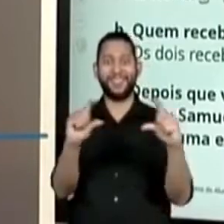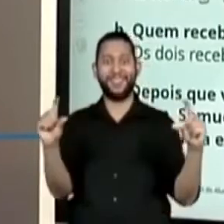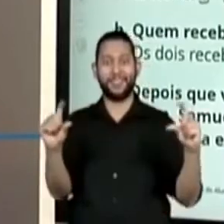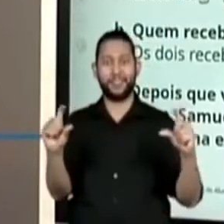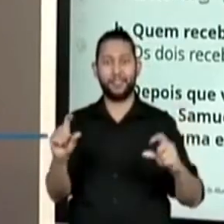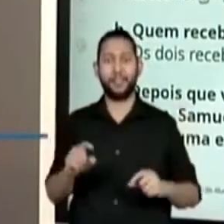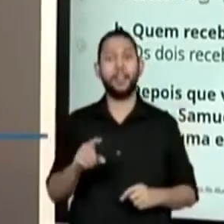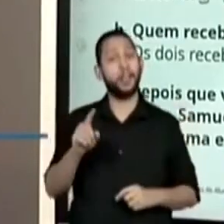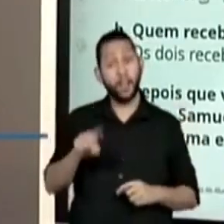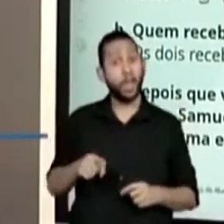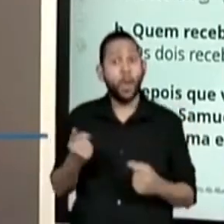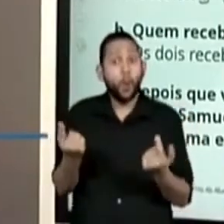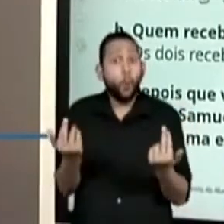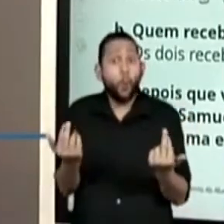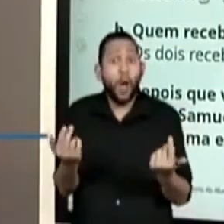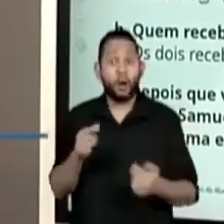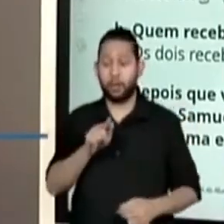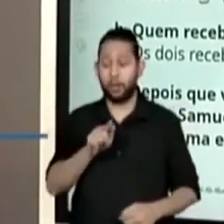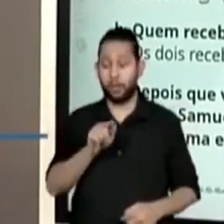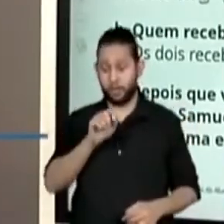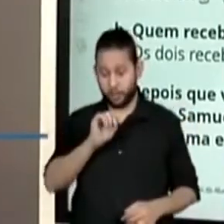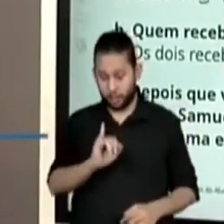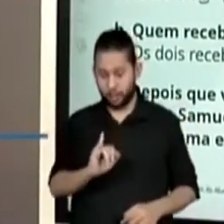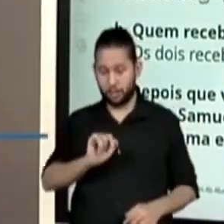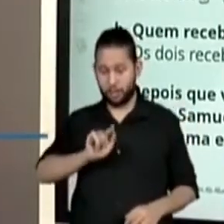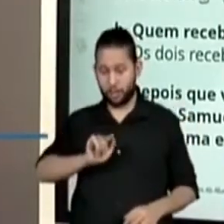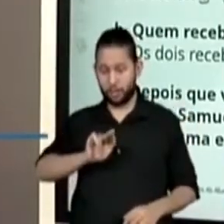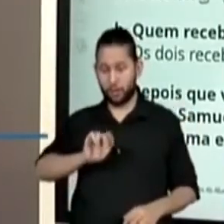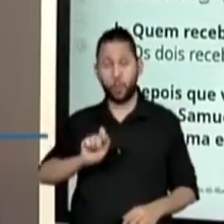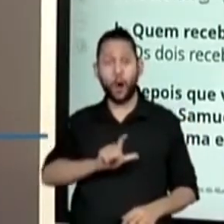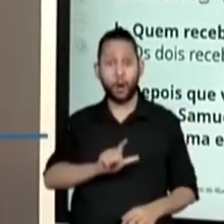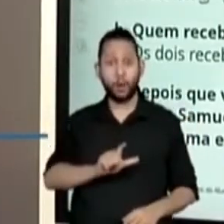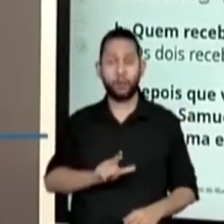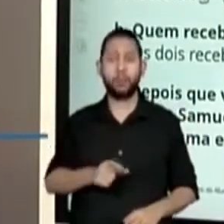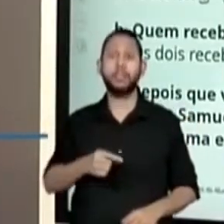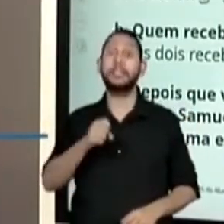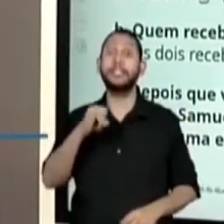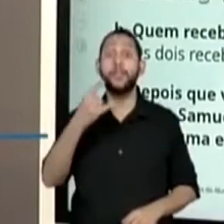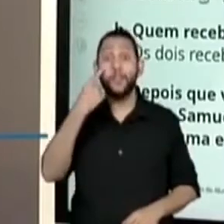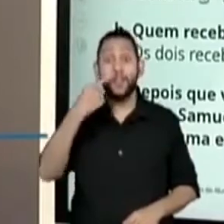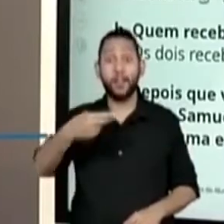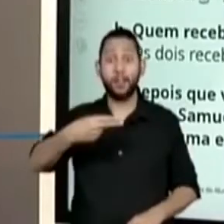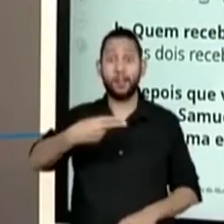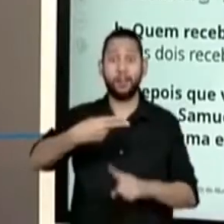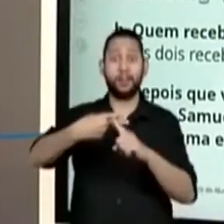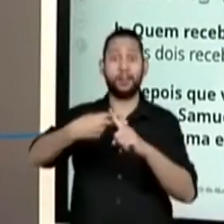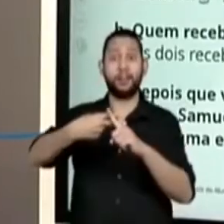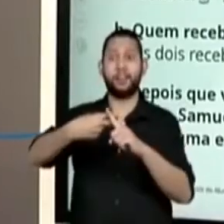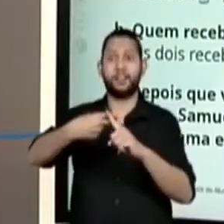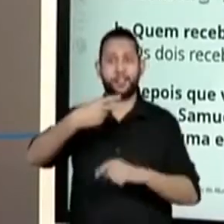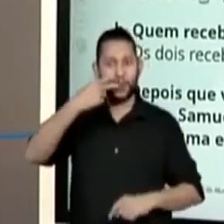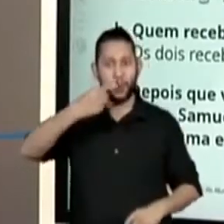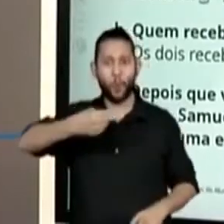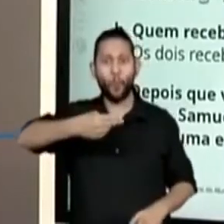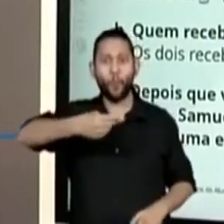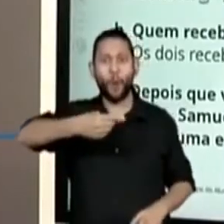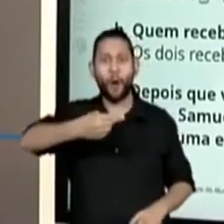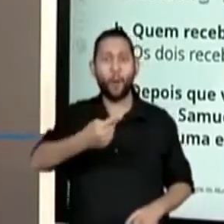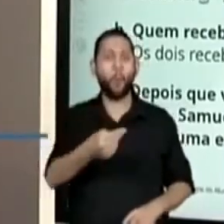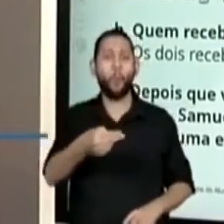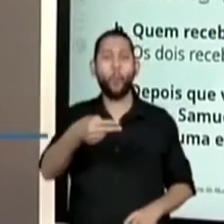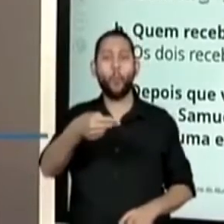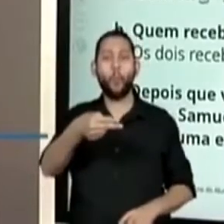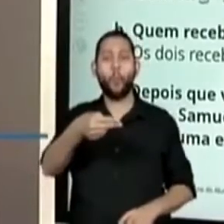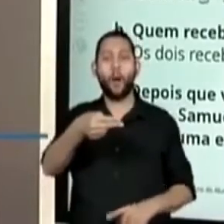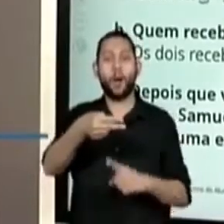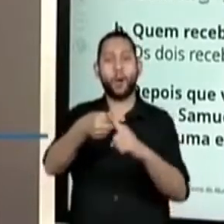barra você lê é igual Se fosse diferente ela seria cortada é igual proibido estacionar né sinal de diferente a